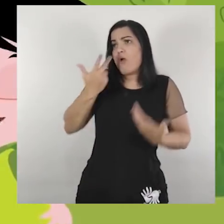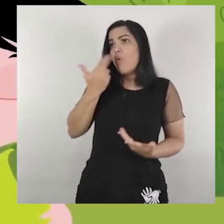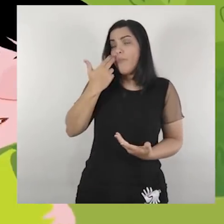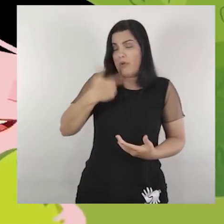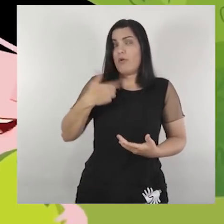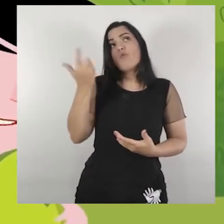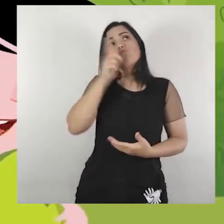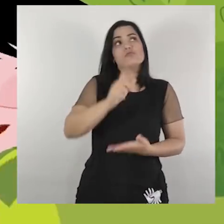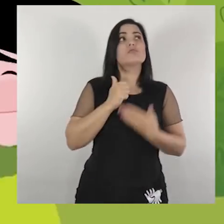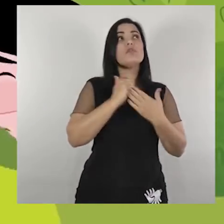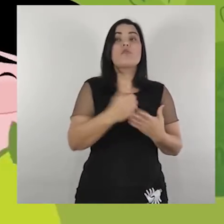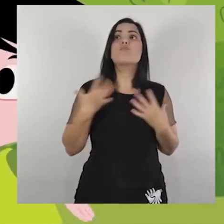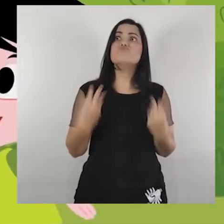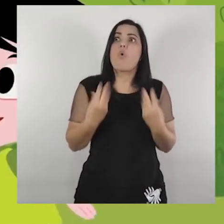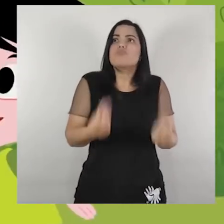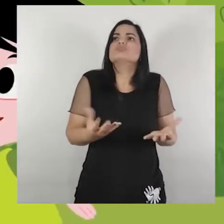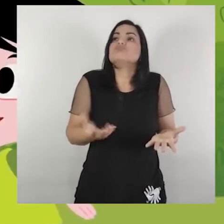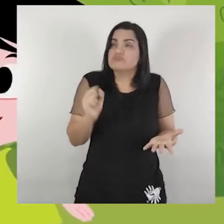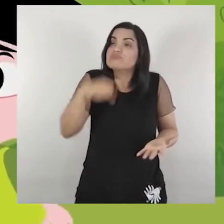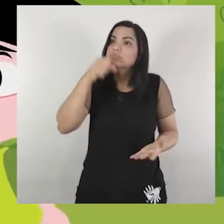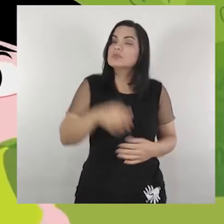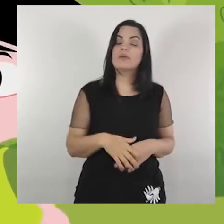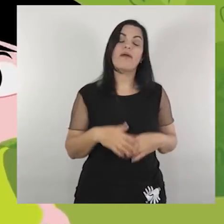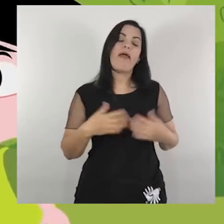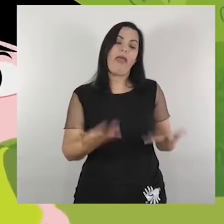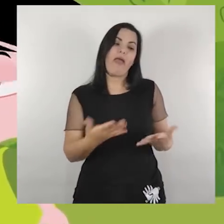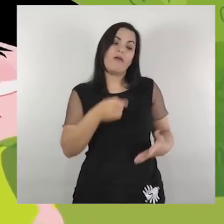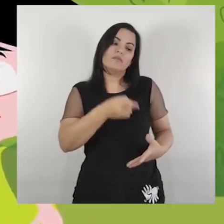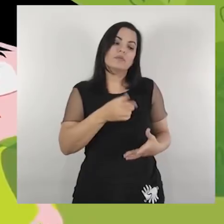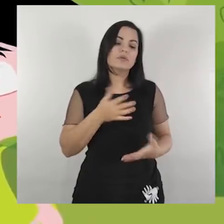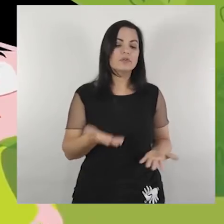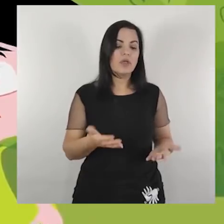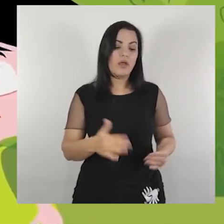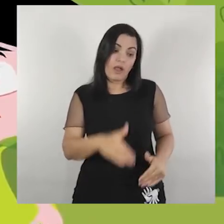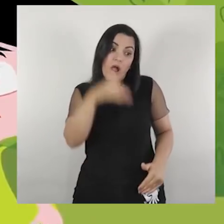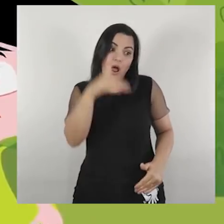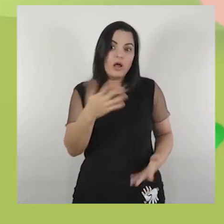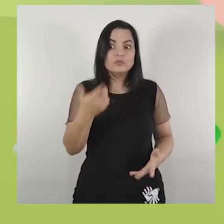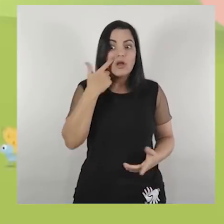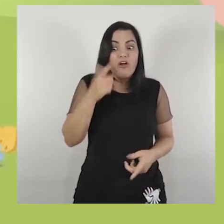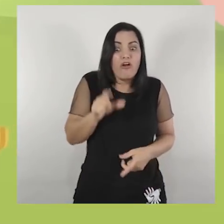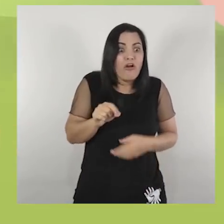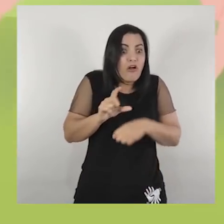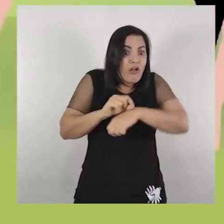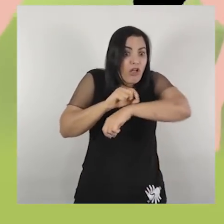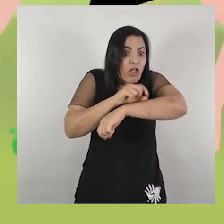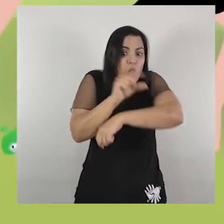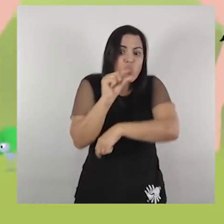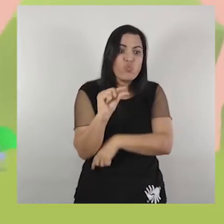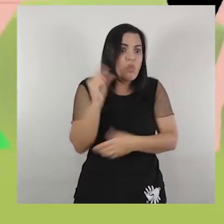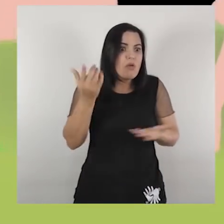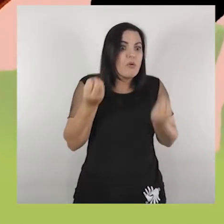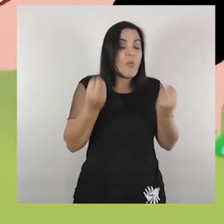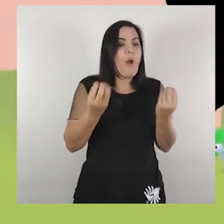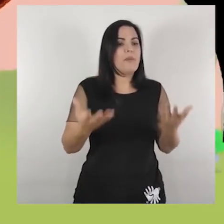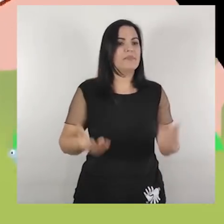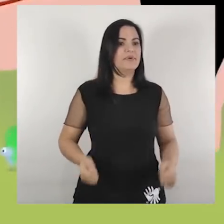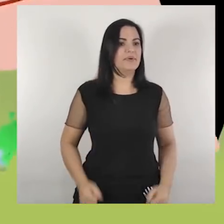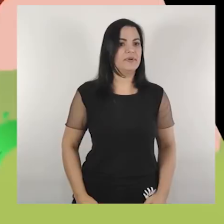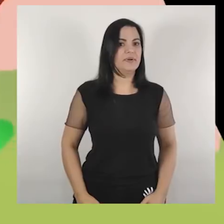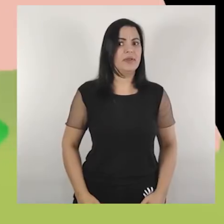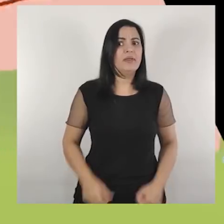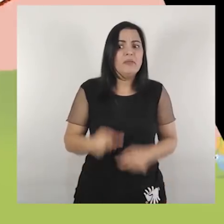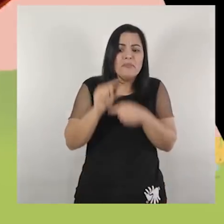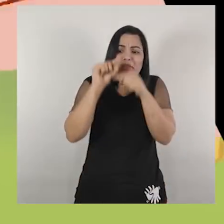Eu aposto que eu consigo levar um monte. É, mas olha o seu tamanho e olha o tamanho da formiguinha. Ela